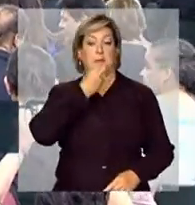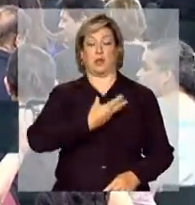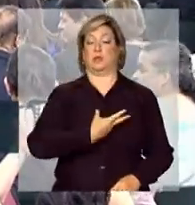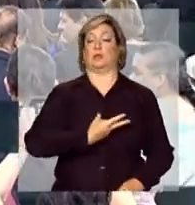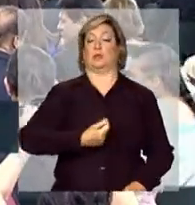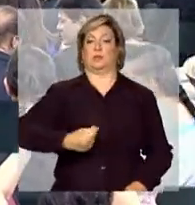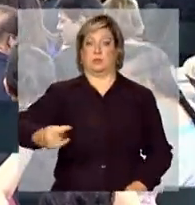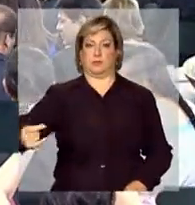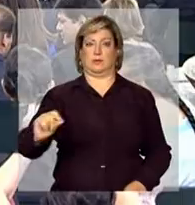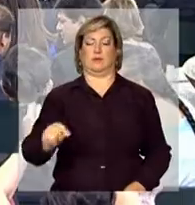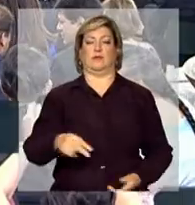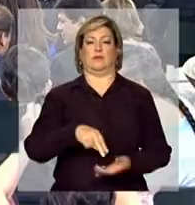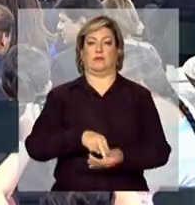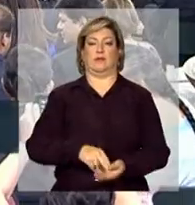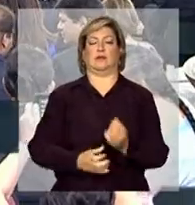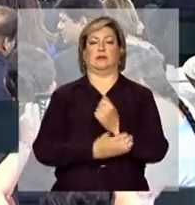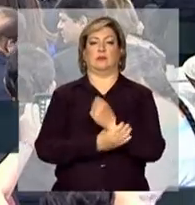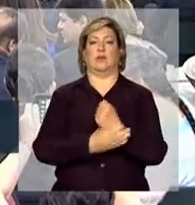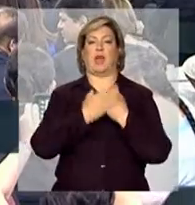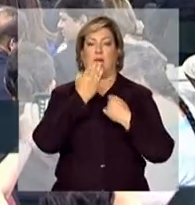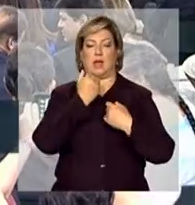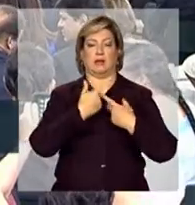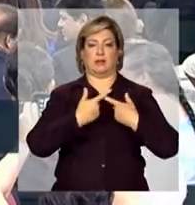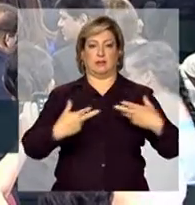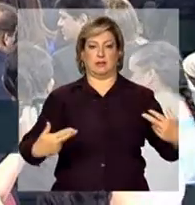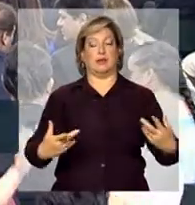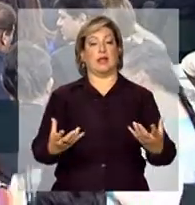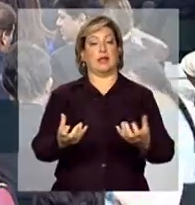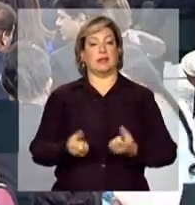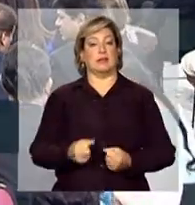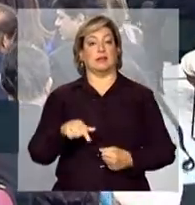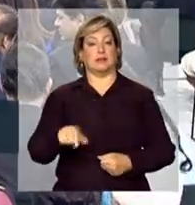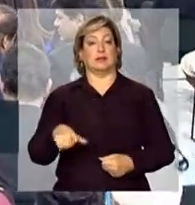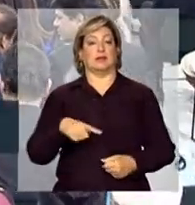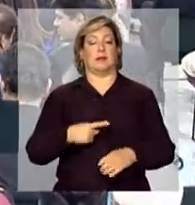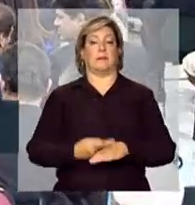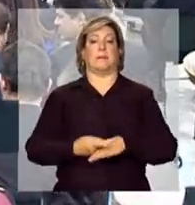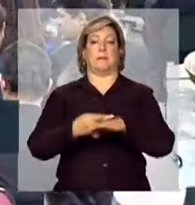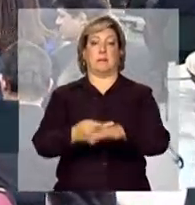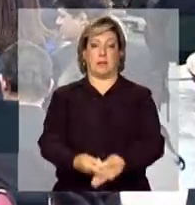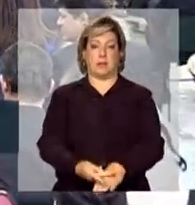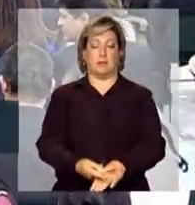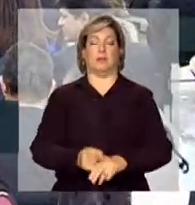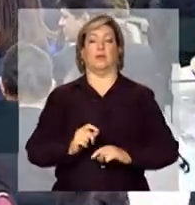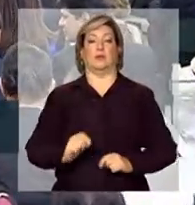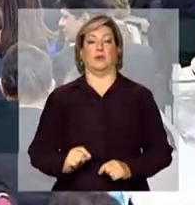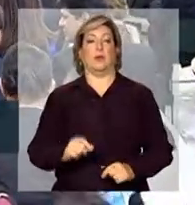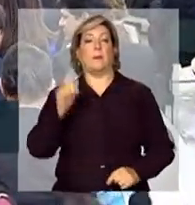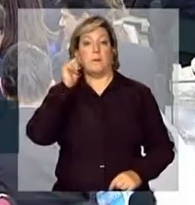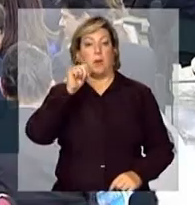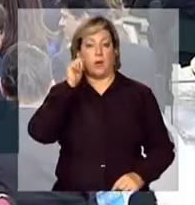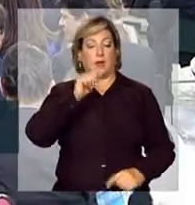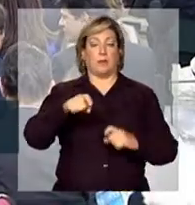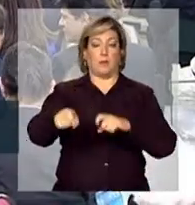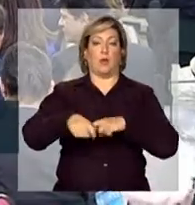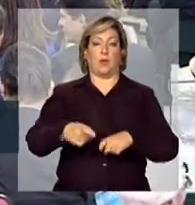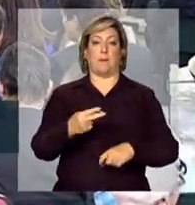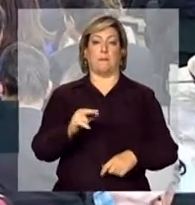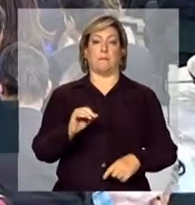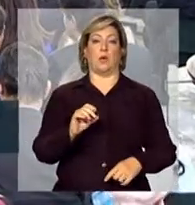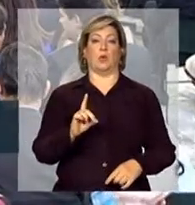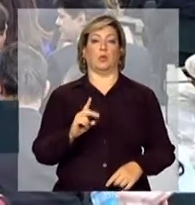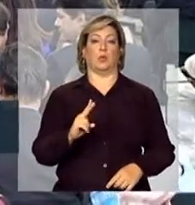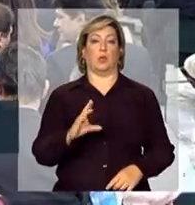sustentabilidade e segurança alimentar recebem este prêmio o prêmio mulheres rurais que produzem